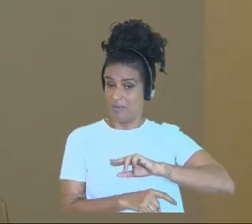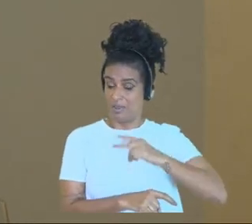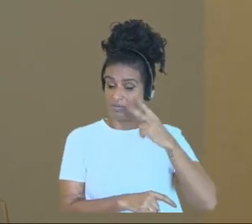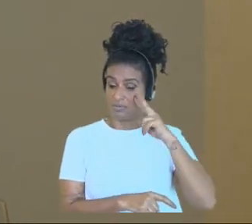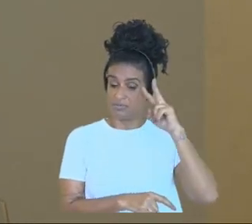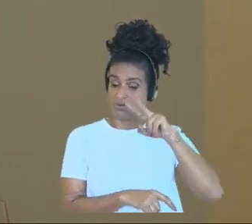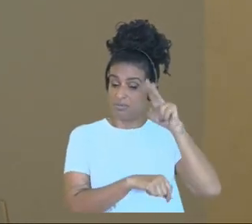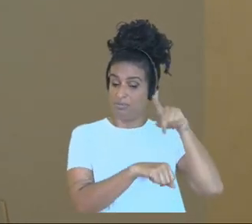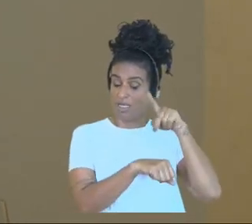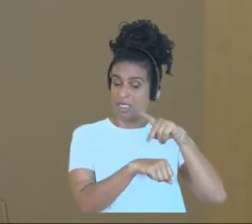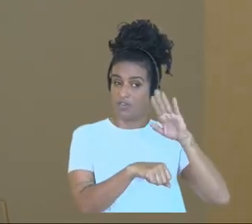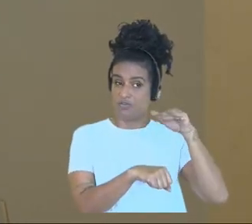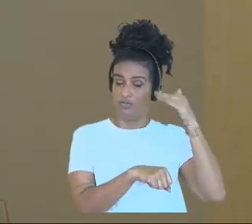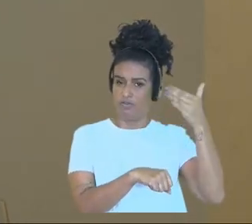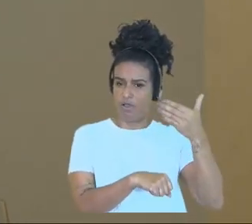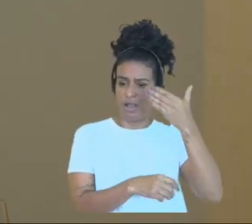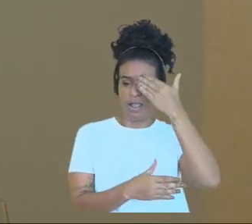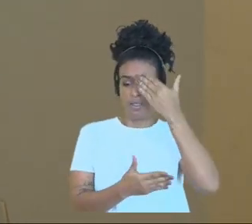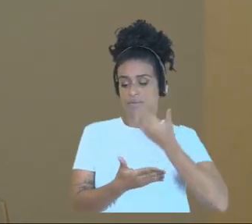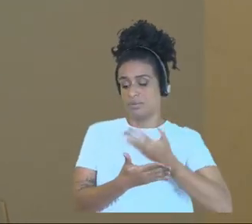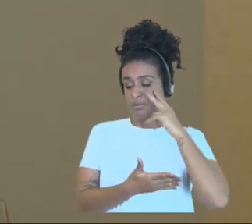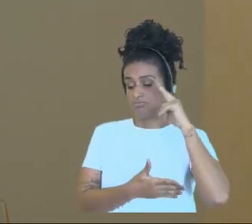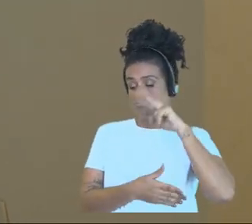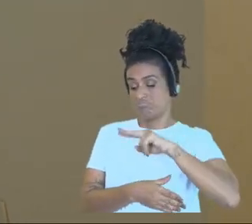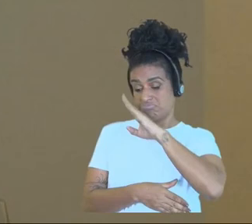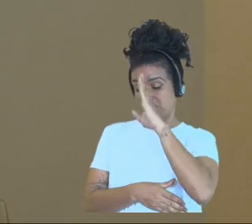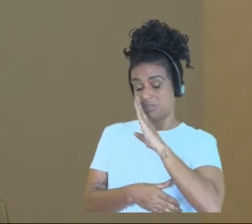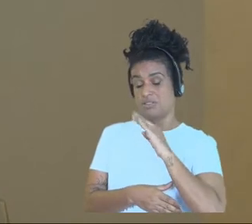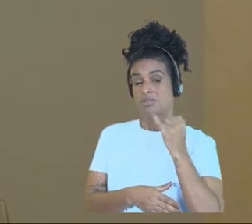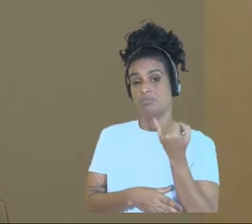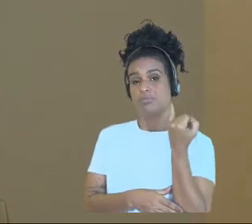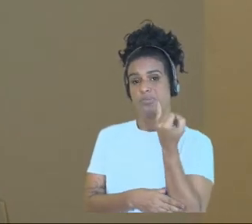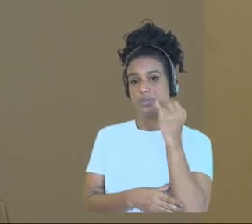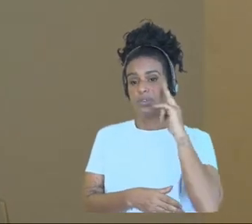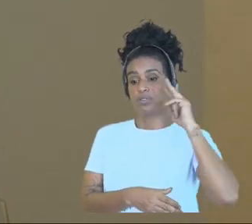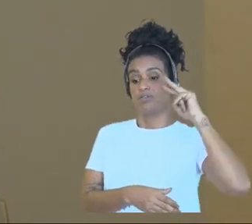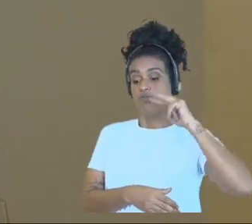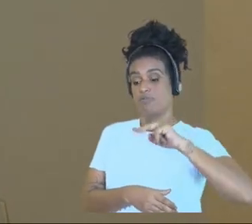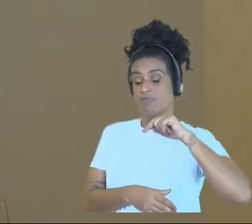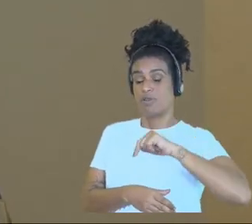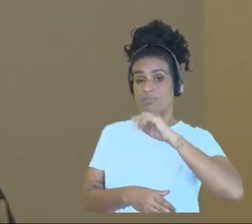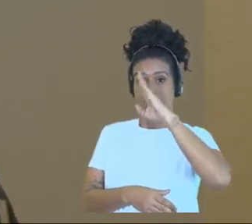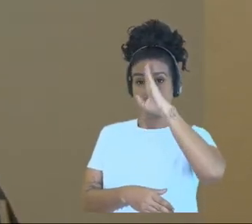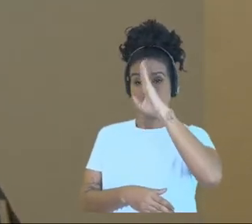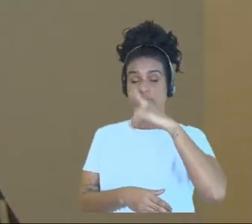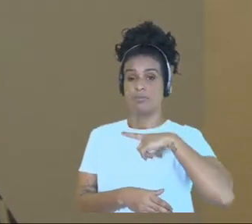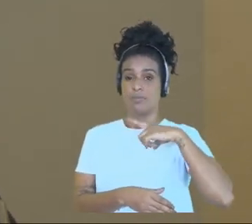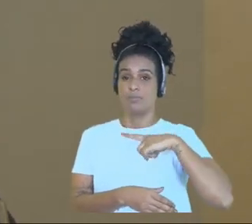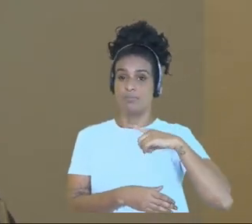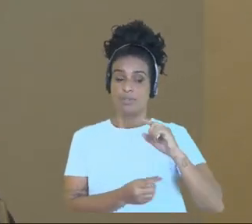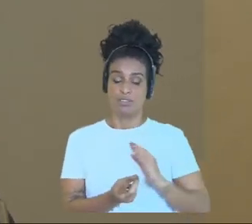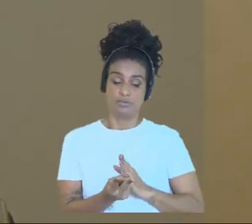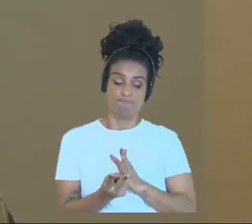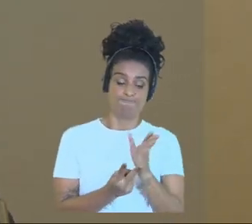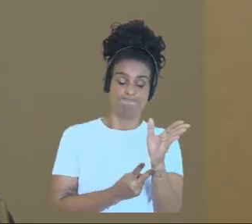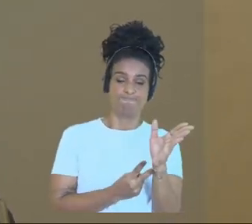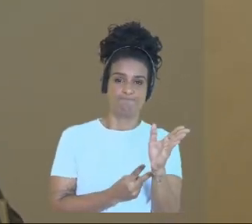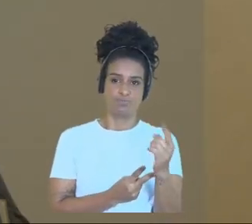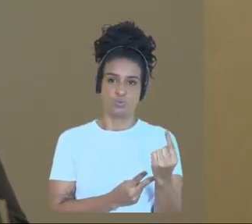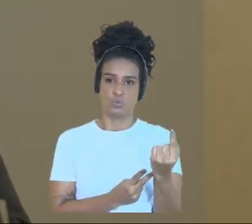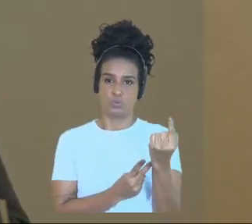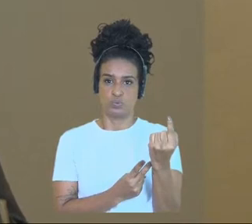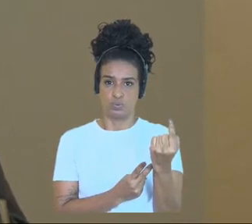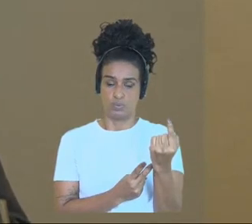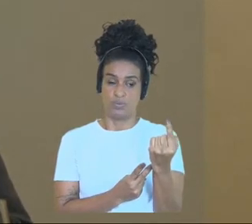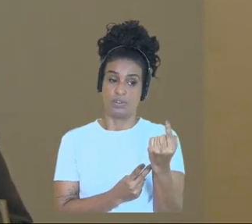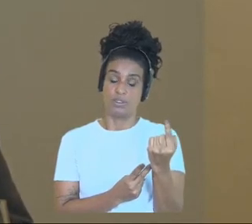reconhecimento internacional, da credibilidade internacional que o Brasil busca resgatar, principalmente no nível bilateral. A gente